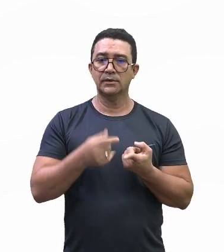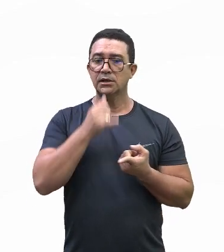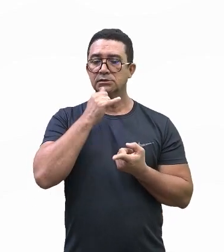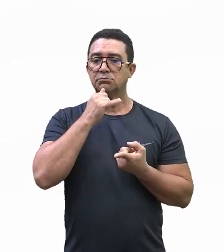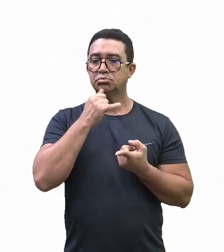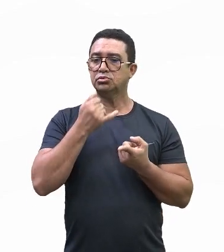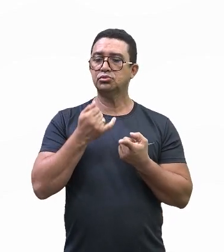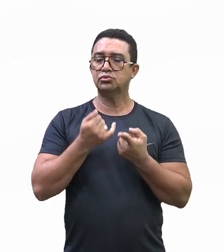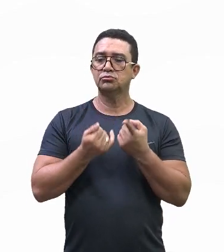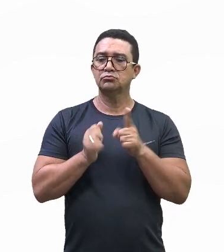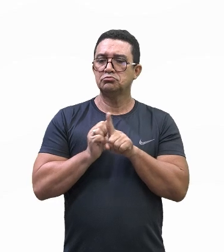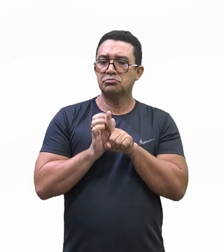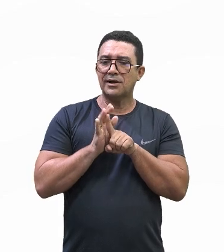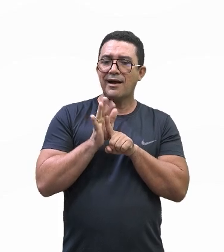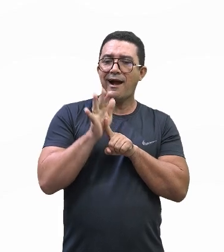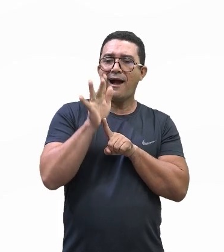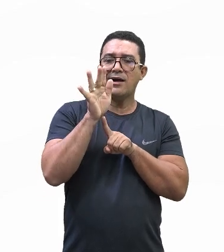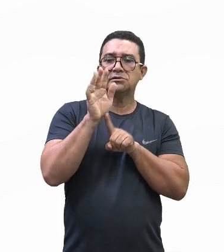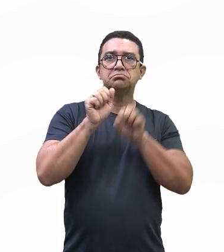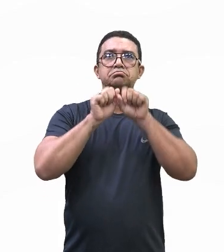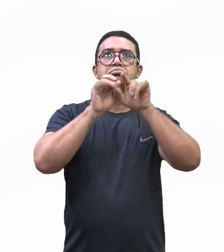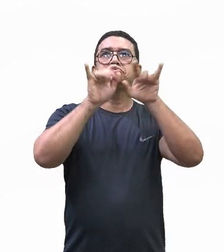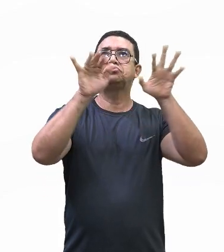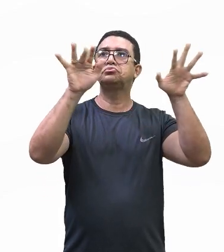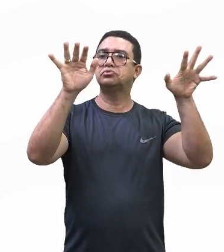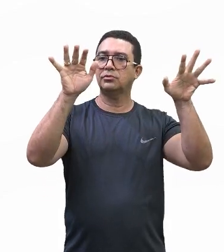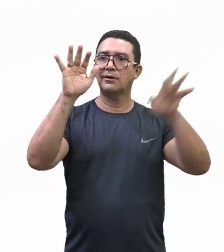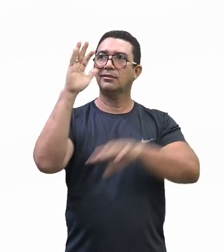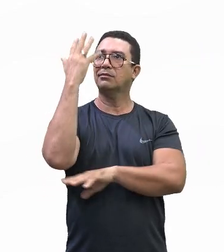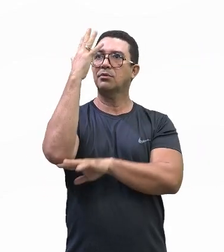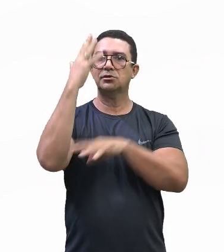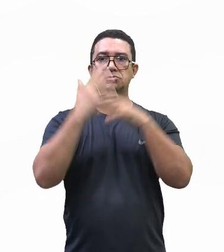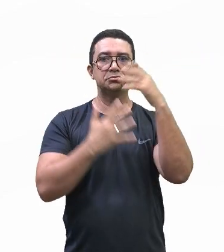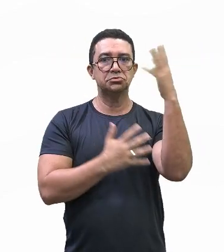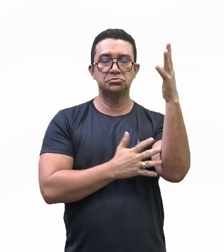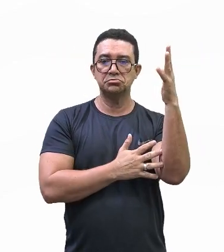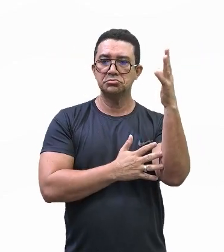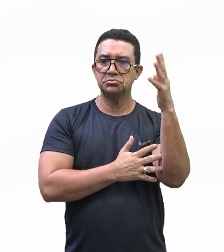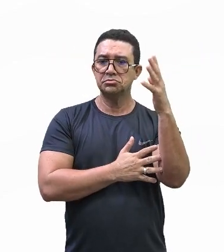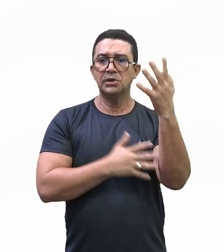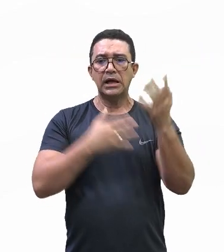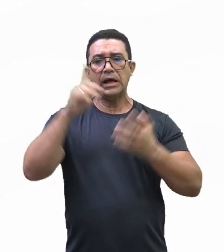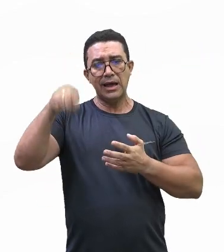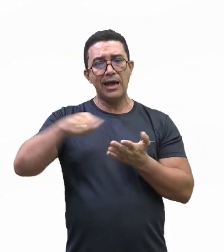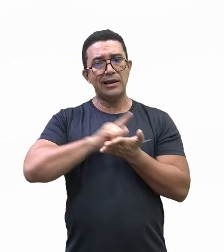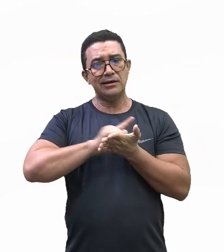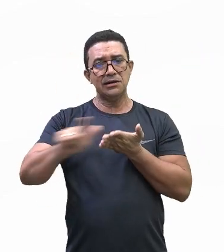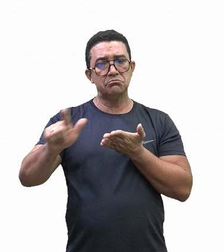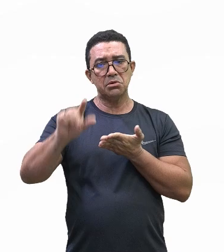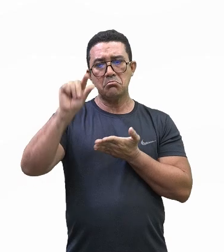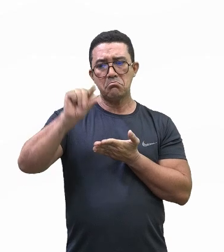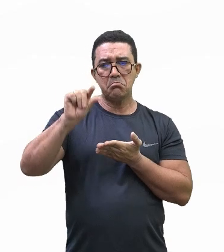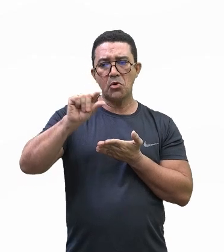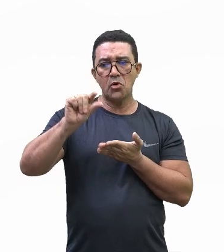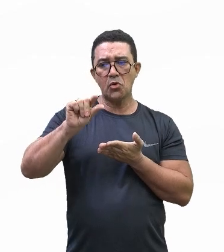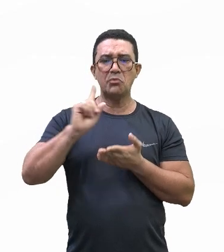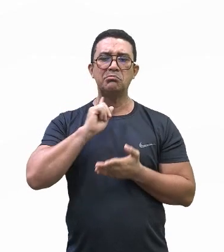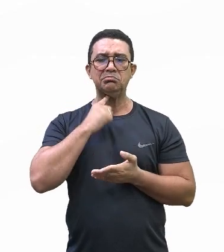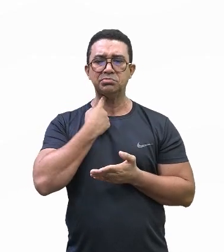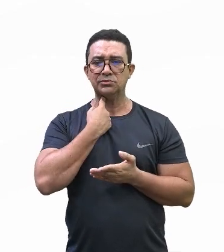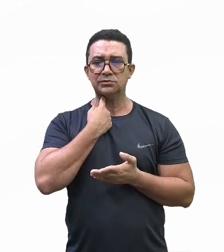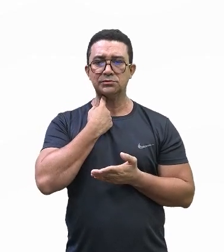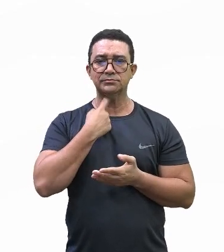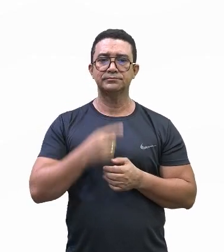na natureza são nulos, tá? Então, essa interferência com a natureza é mínima, tá? E aqui eu trago